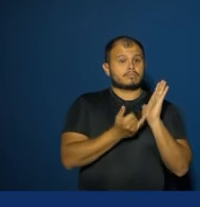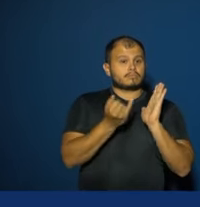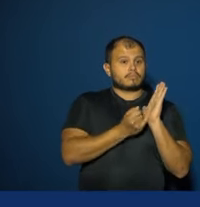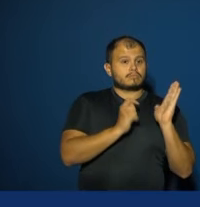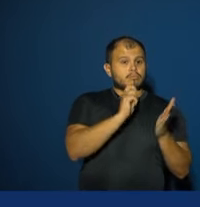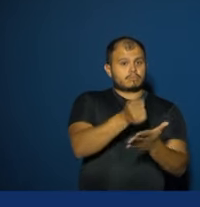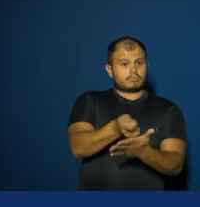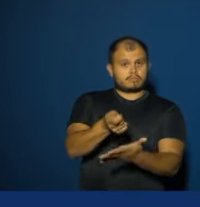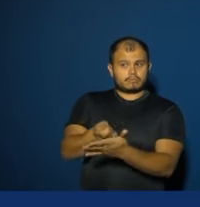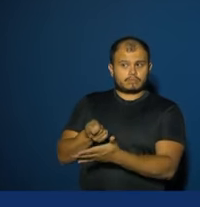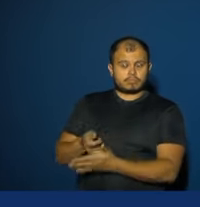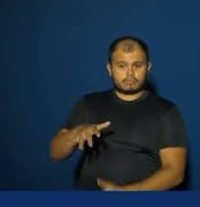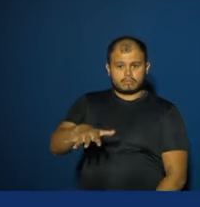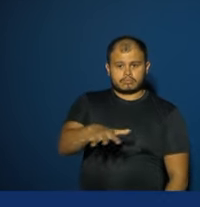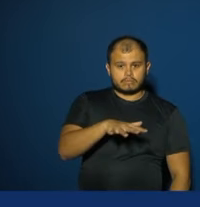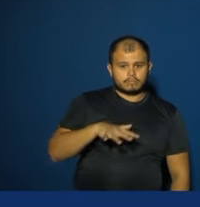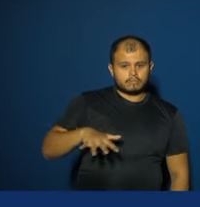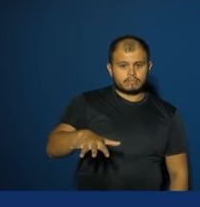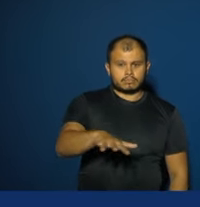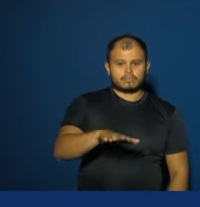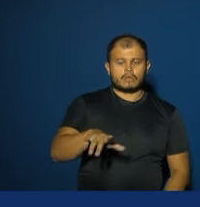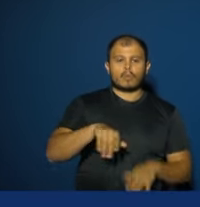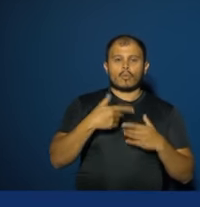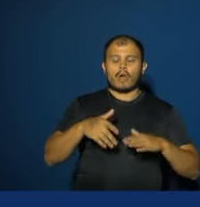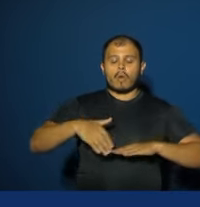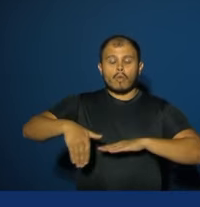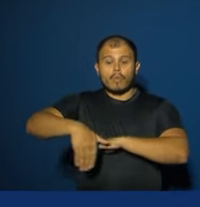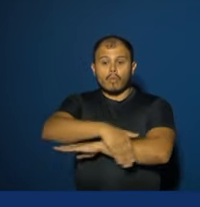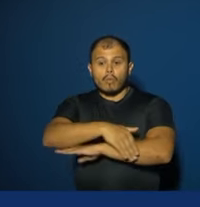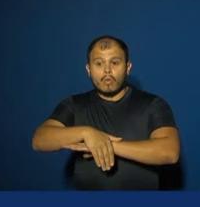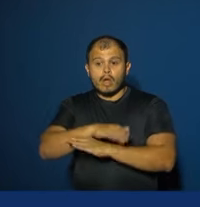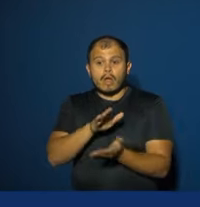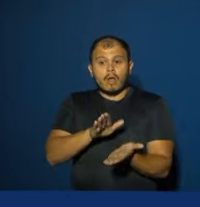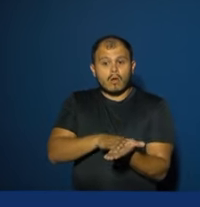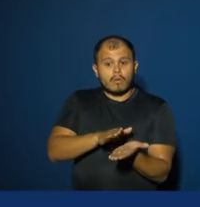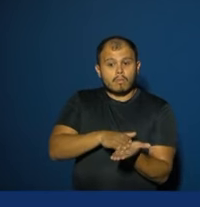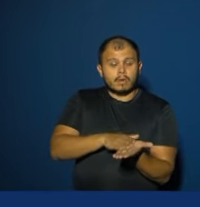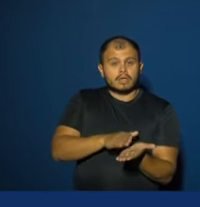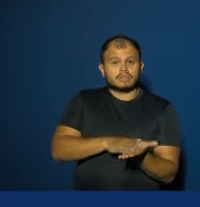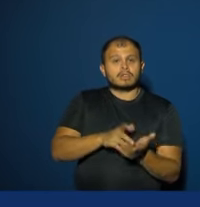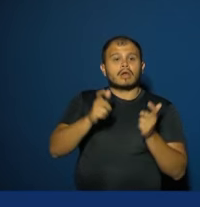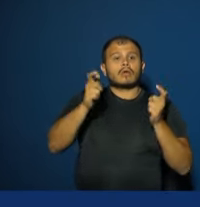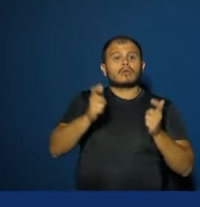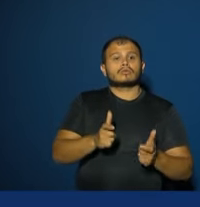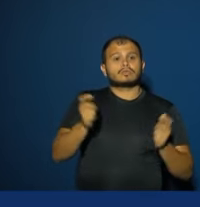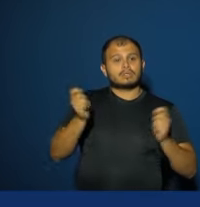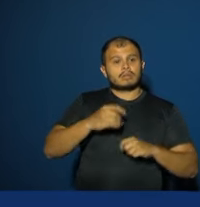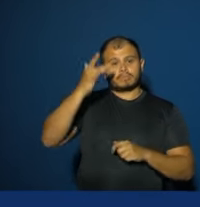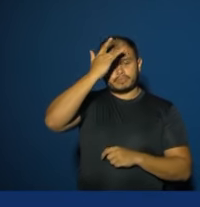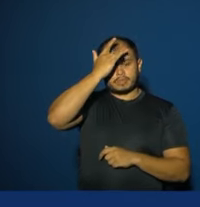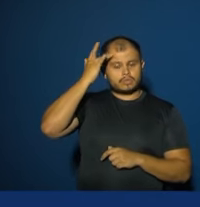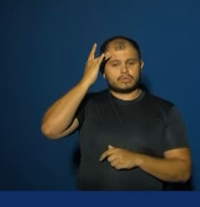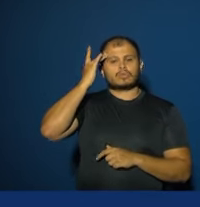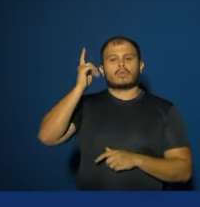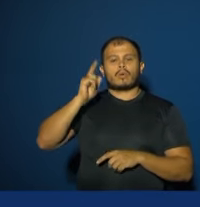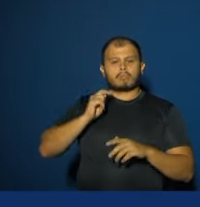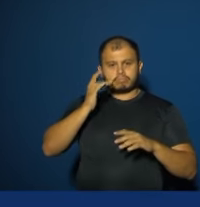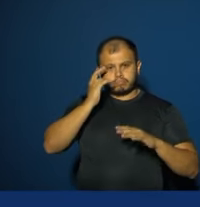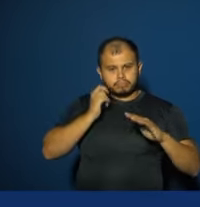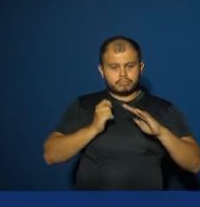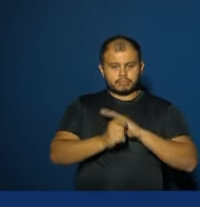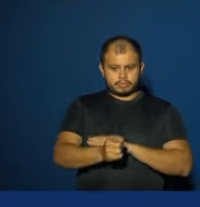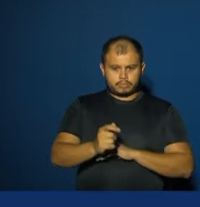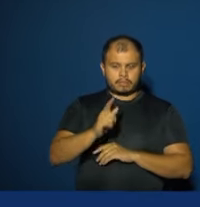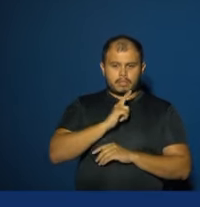local eh endereço da cobrança aonde o cliente pode endereçar pro agente concessionário